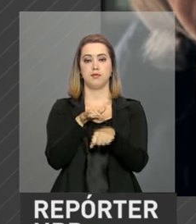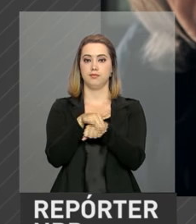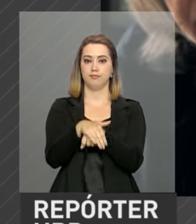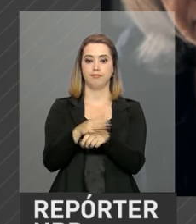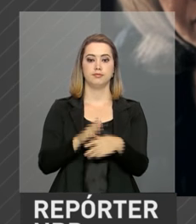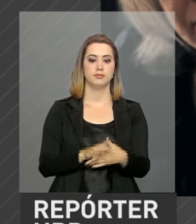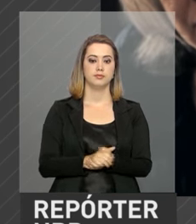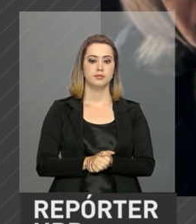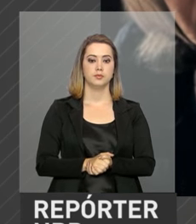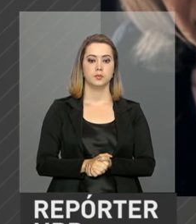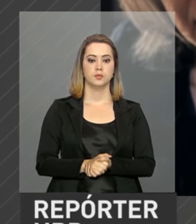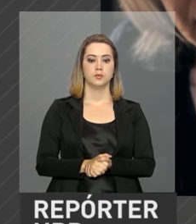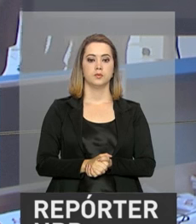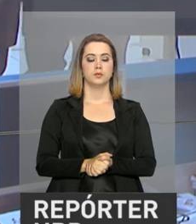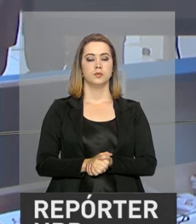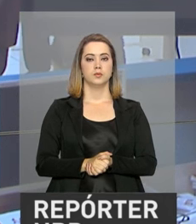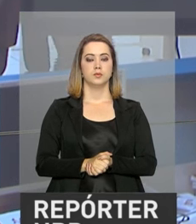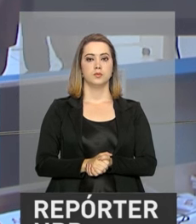horas.